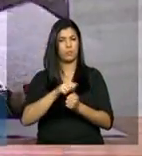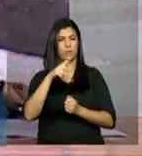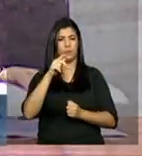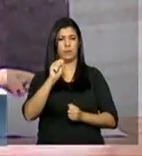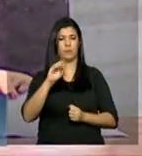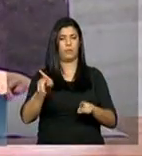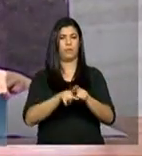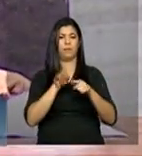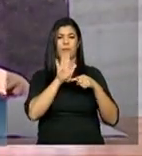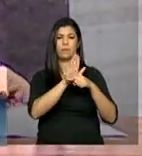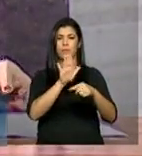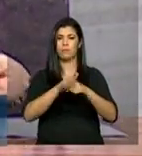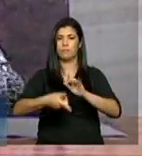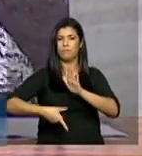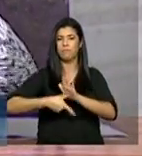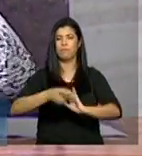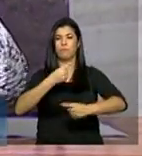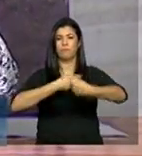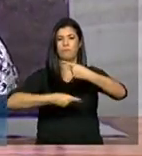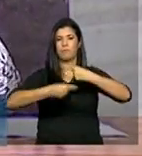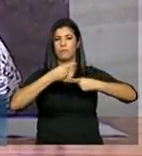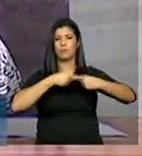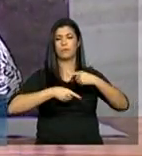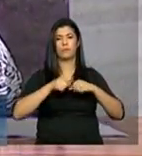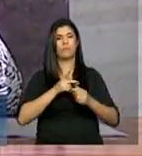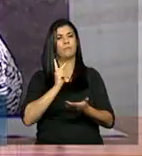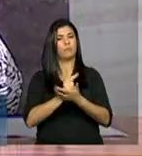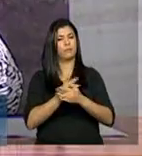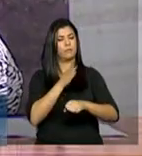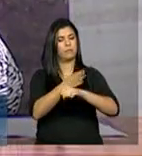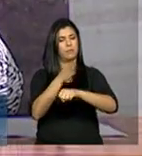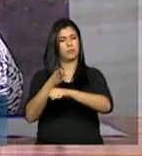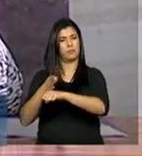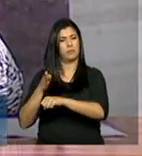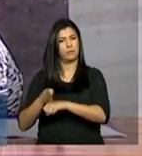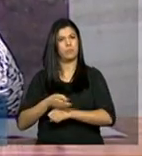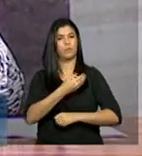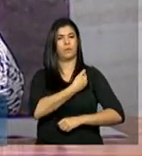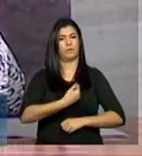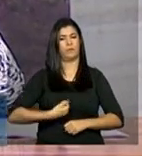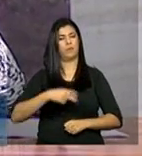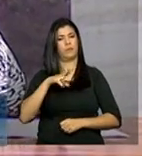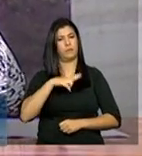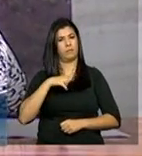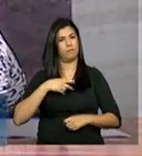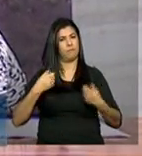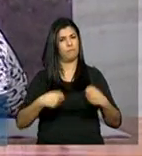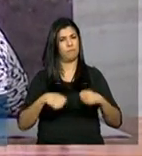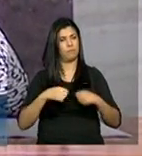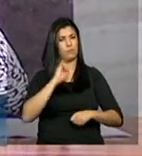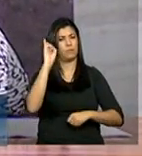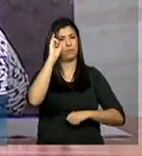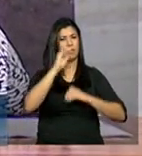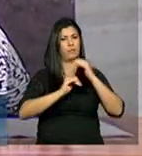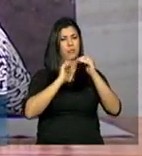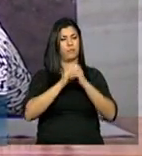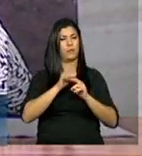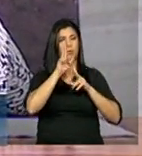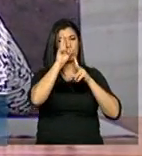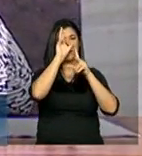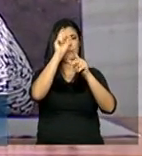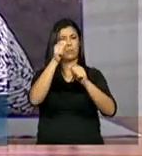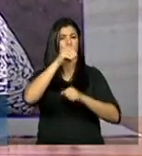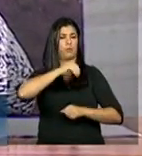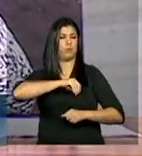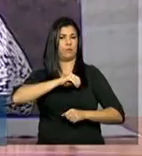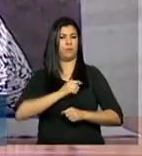estratégia anticíclica. Com isso, mantivemos os investimentos públicos e privados necessários, fortalecemos a renda